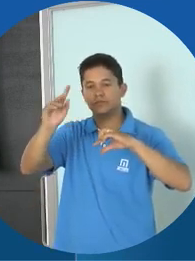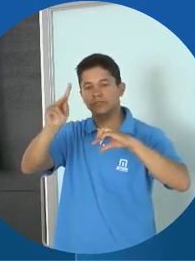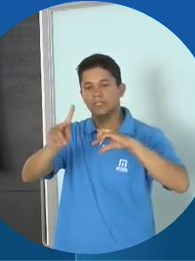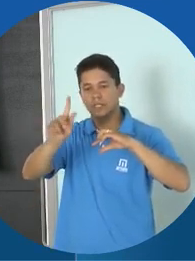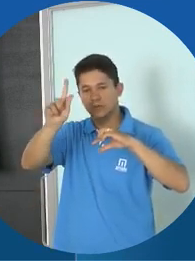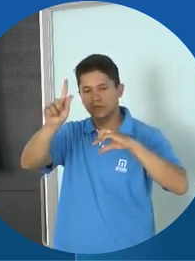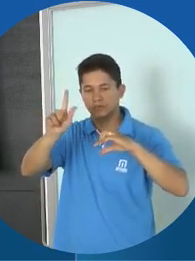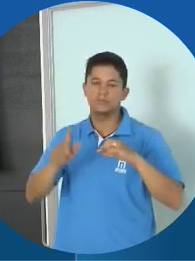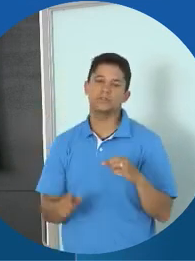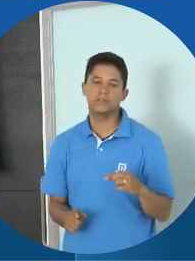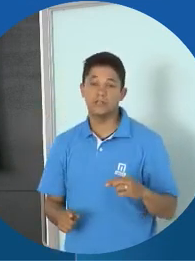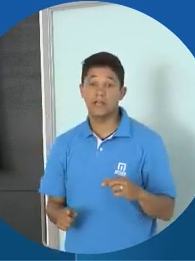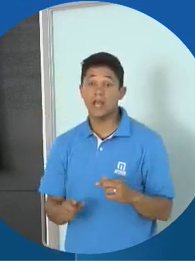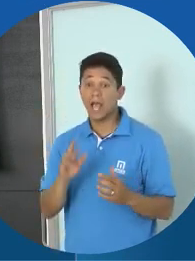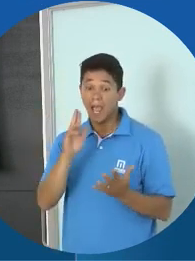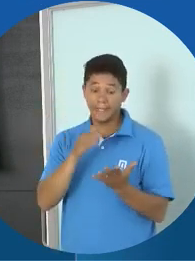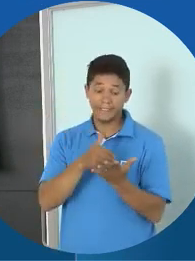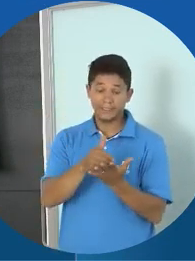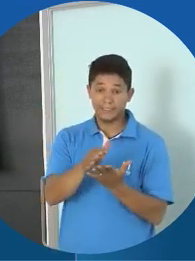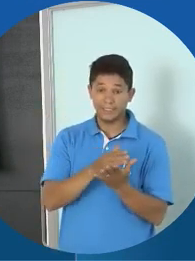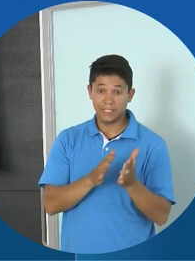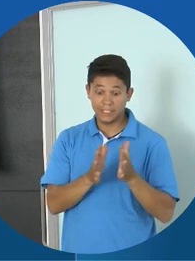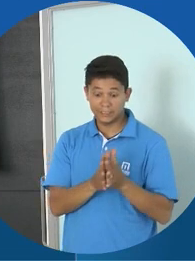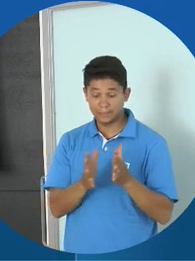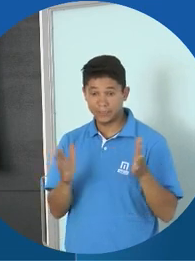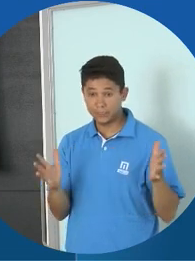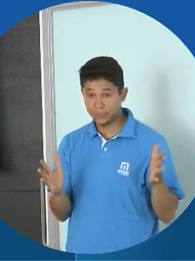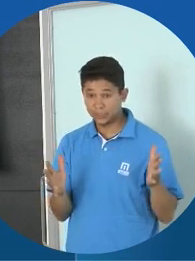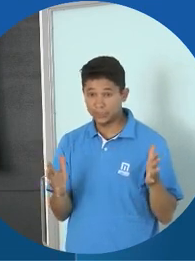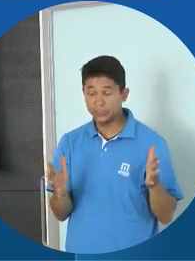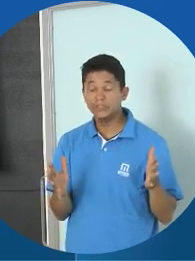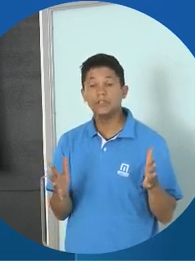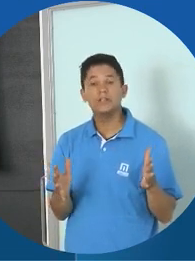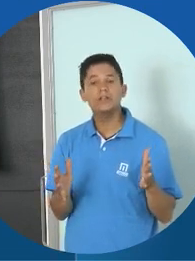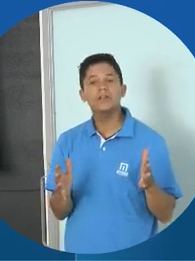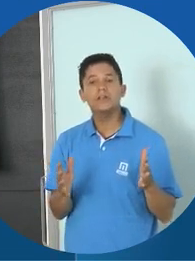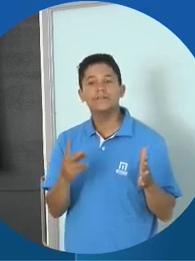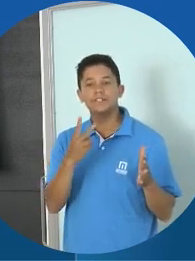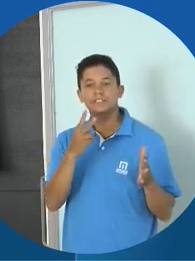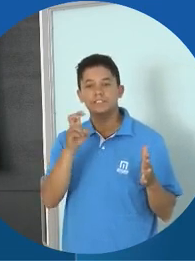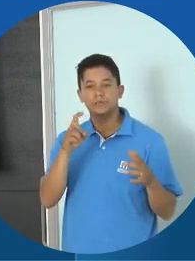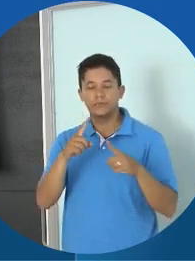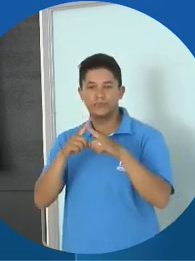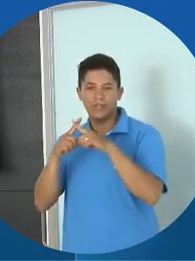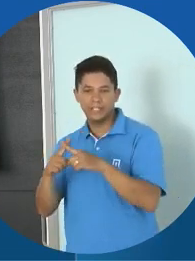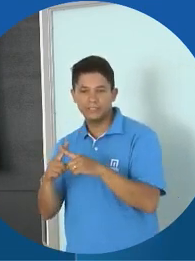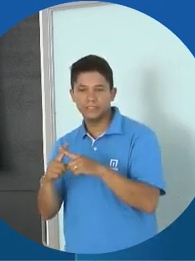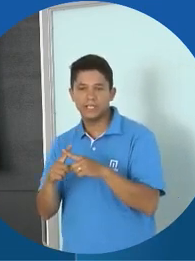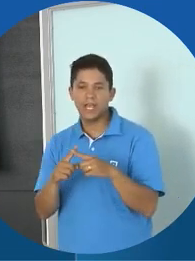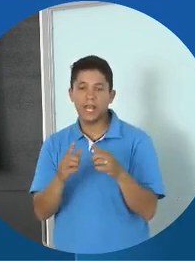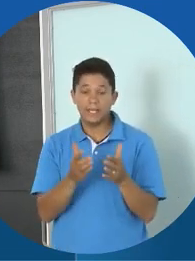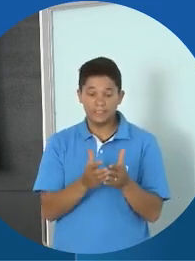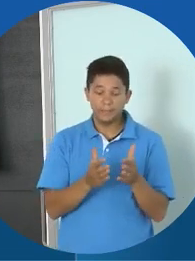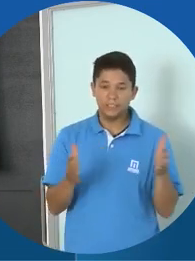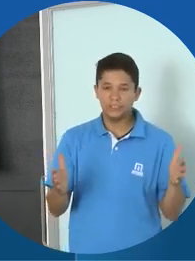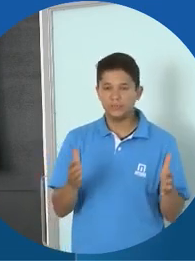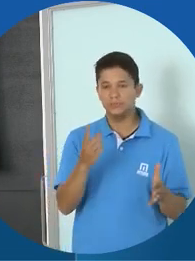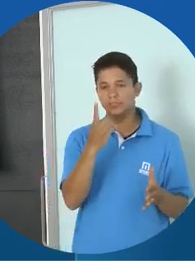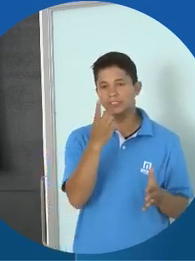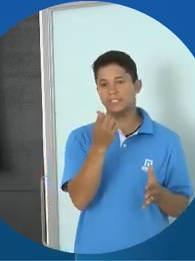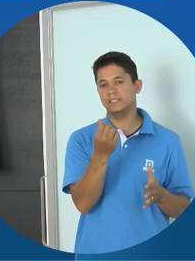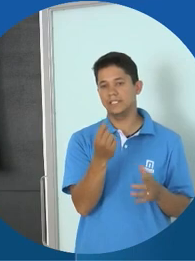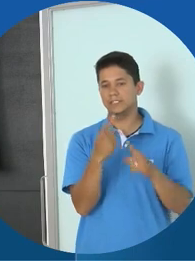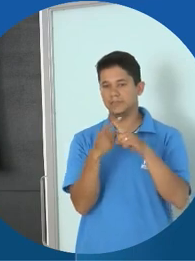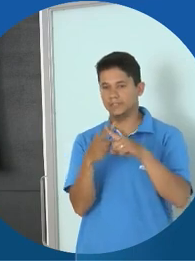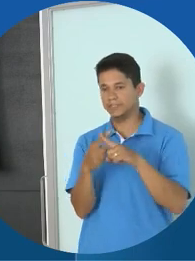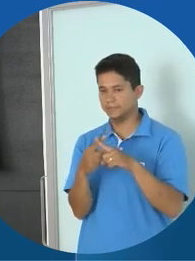25 vezes livre, sem confinamento, ela expandiu 16 vezes. Então, a gente consegue